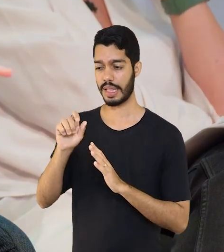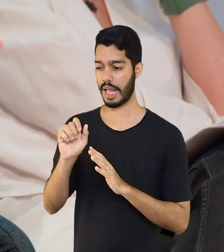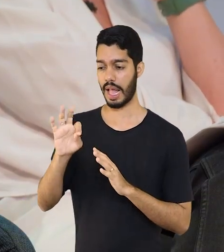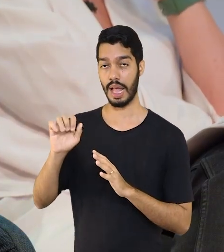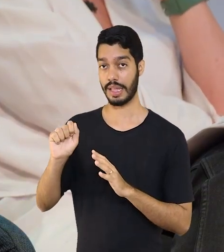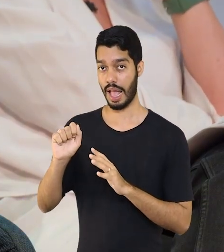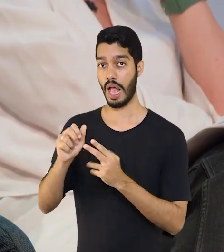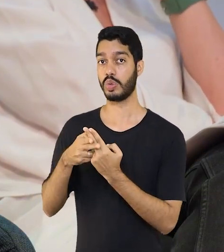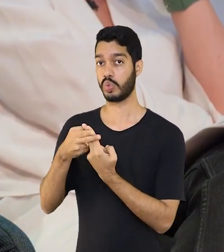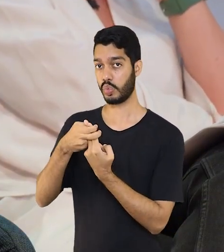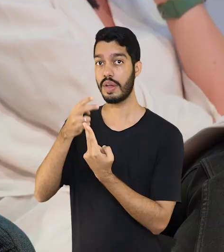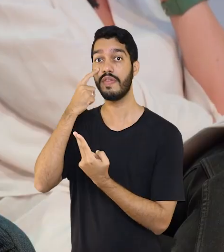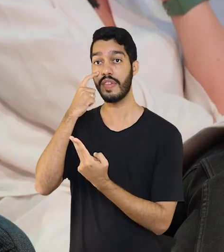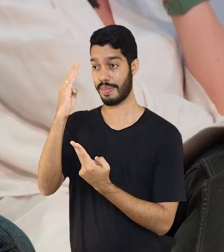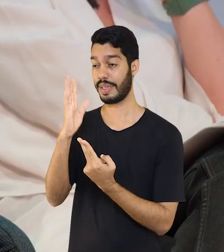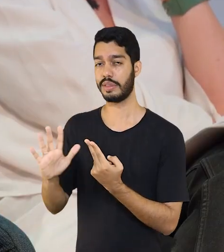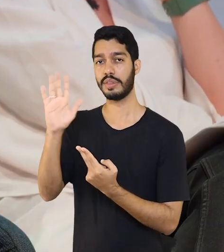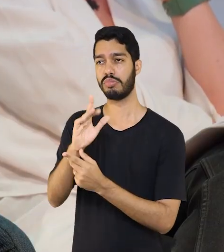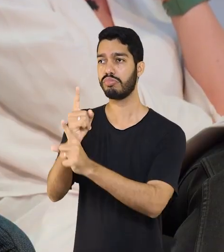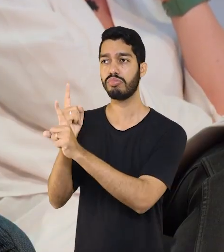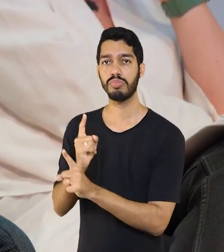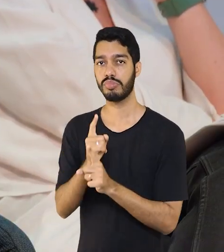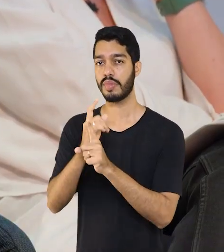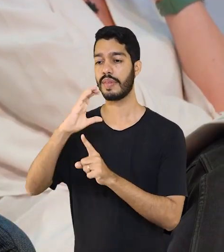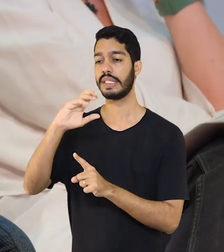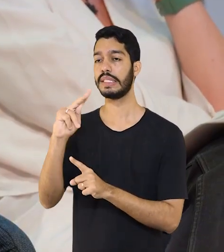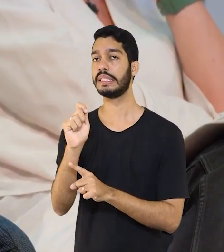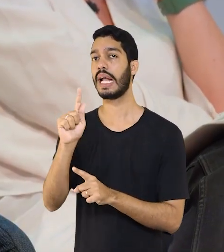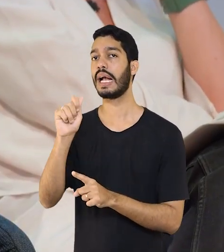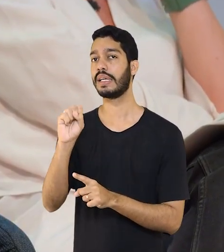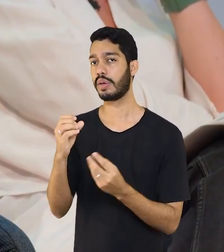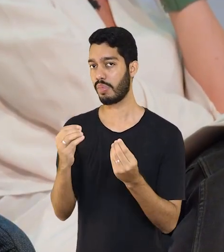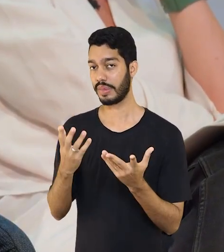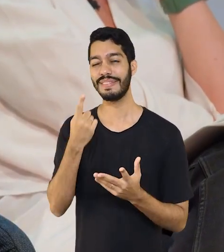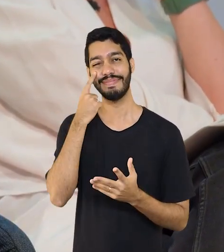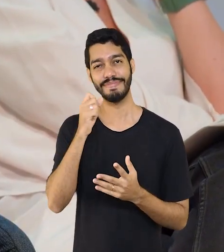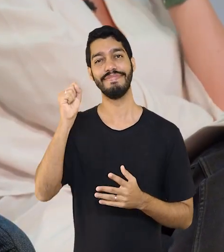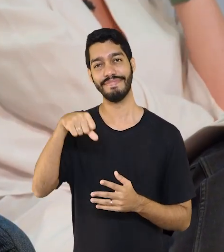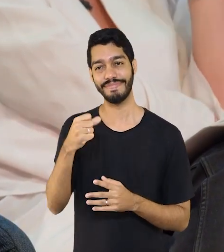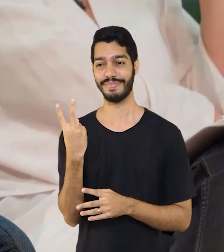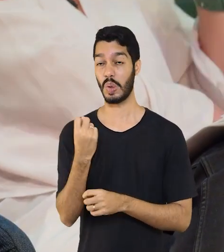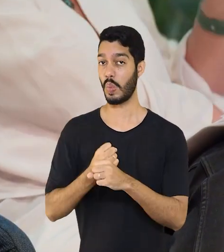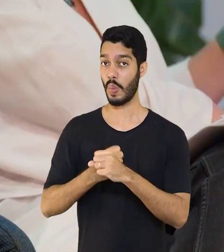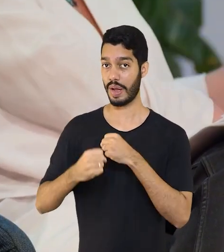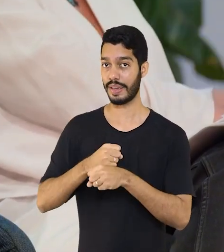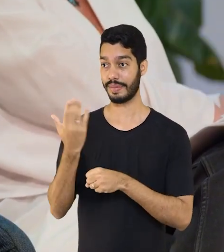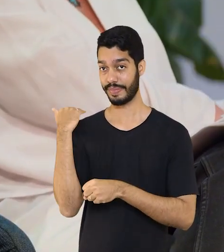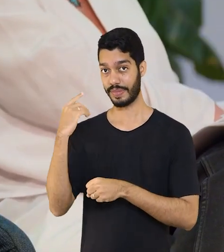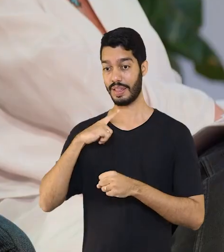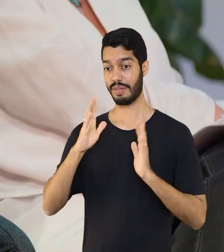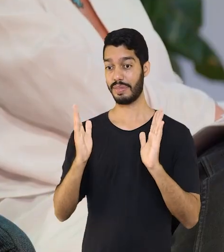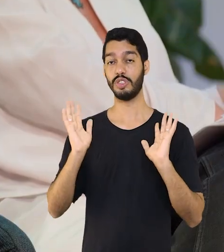que está o caso de Chagas no Brasil. E realmente, se a gente olha os últimos 10 anos, no último ano, a gente teve mais que 2 vezes o número